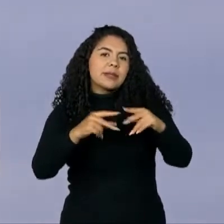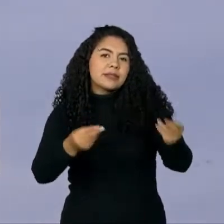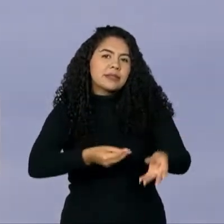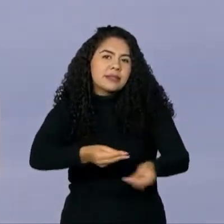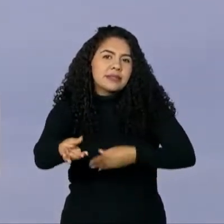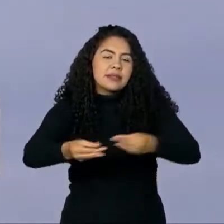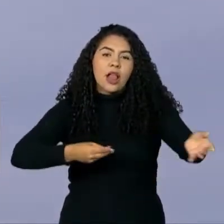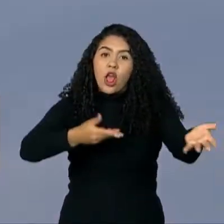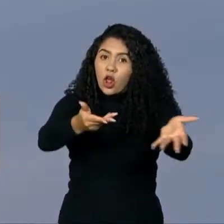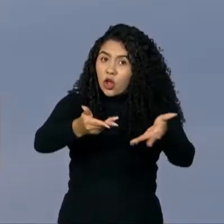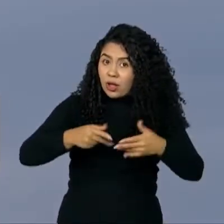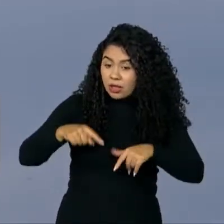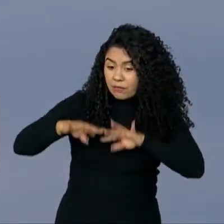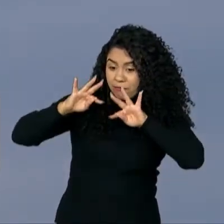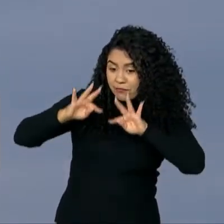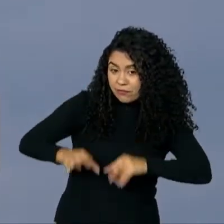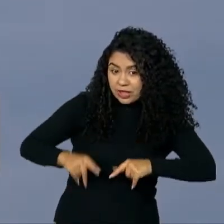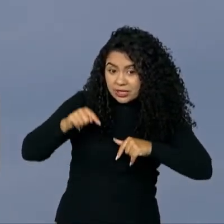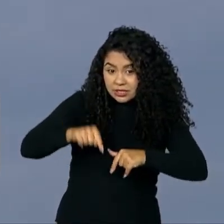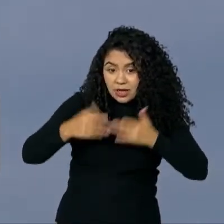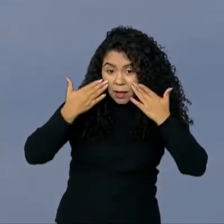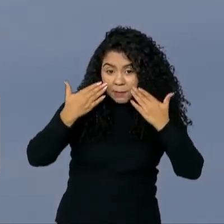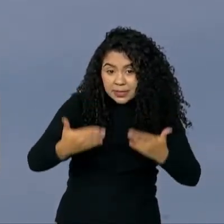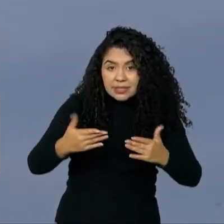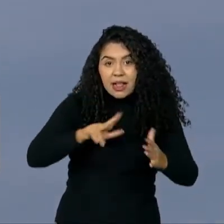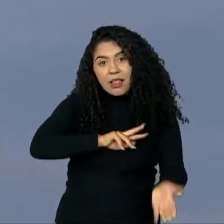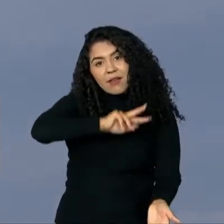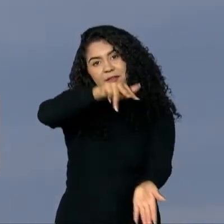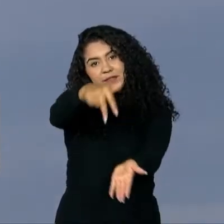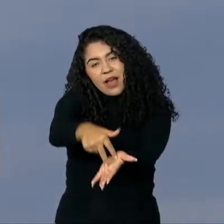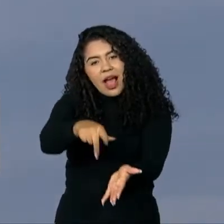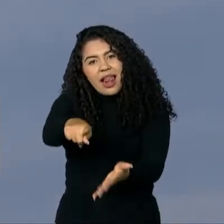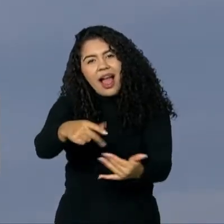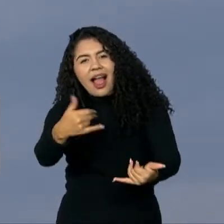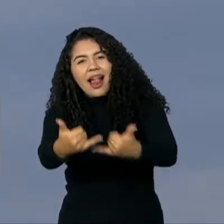todos, acabando aqui a apresentação, dar um pulo ali no Parque Ana